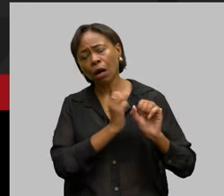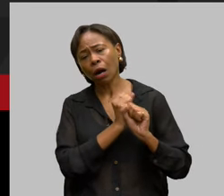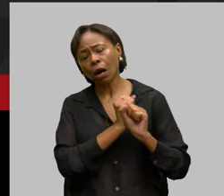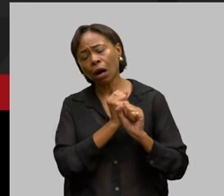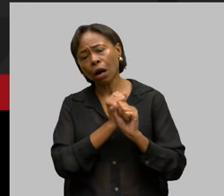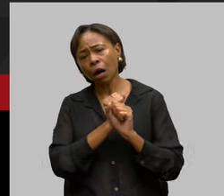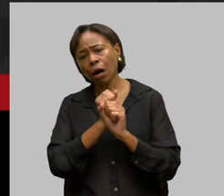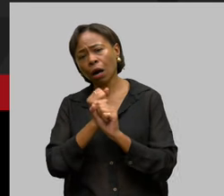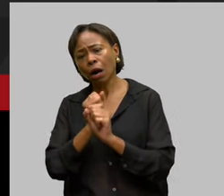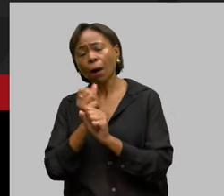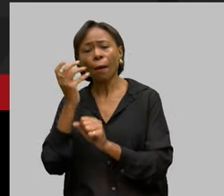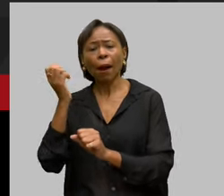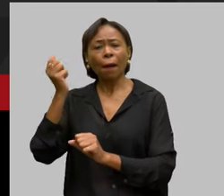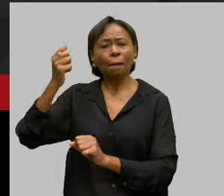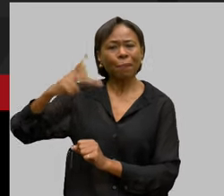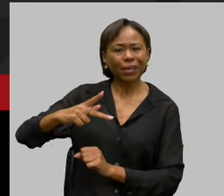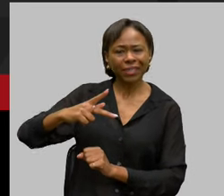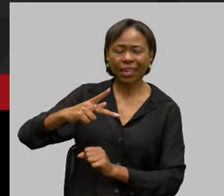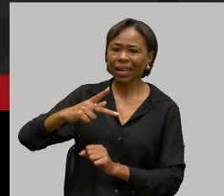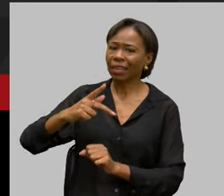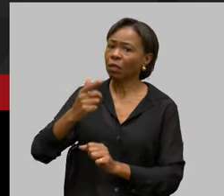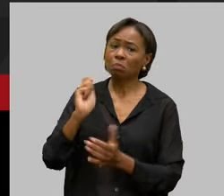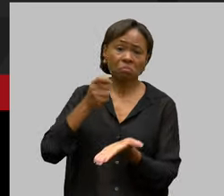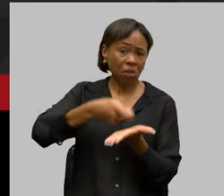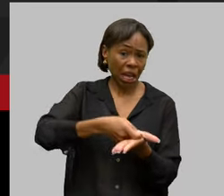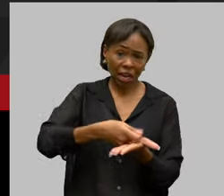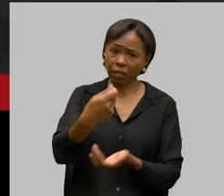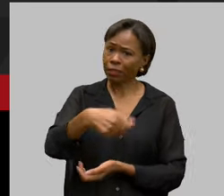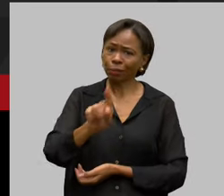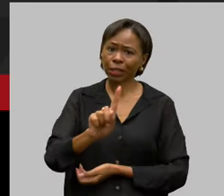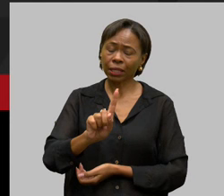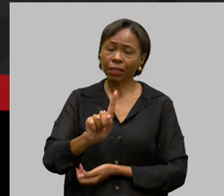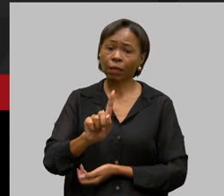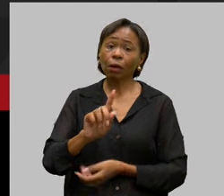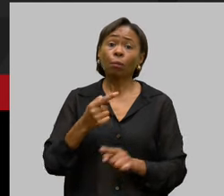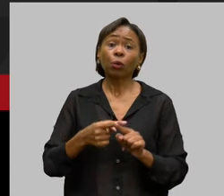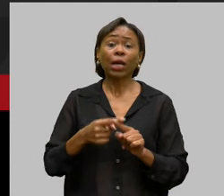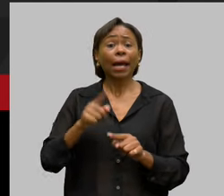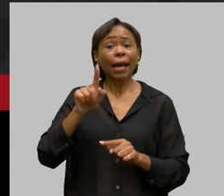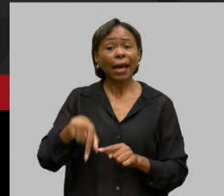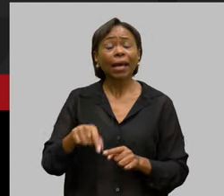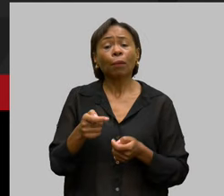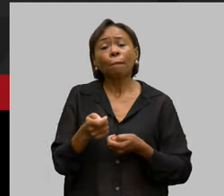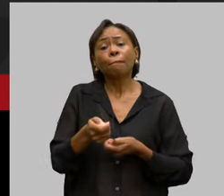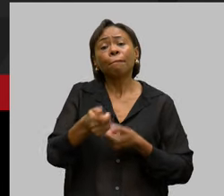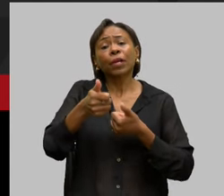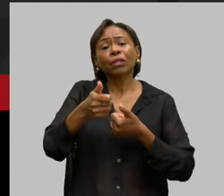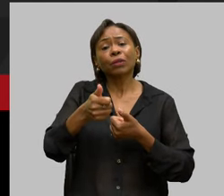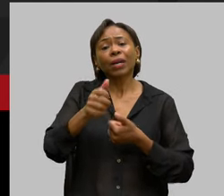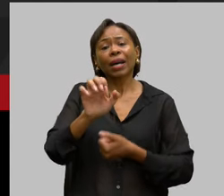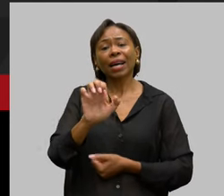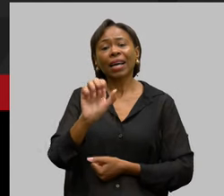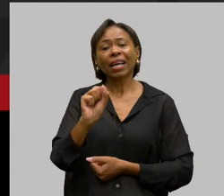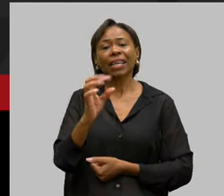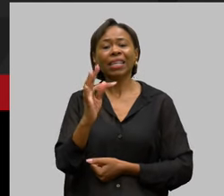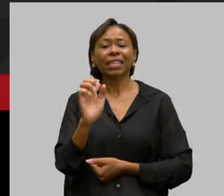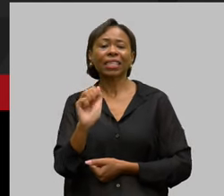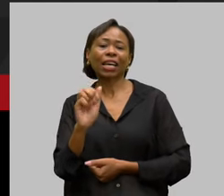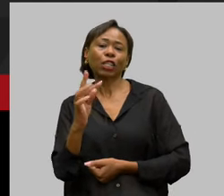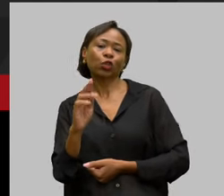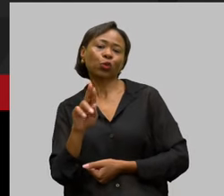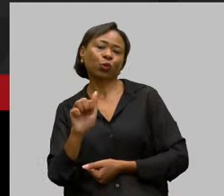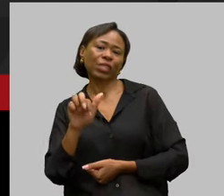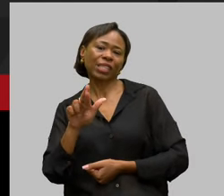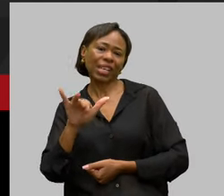aquele momento a lógica era de um benefício estatutário tanto é que chamamos de servidor Inativo é como se a relação